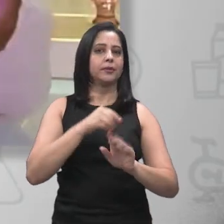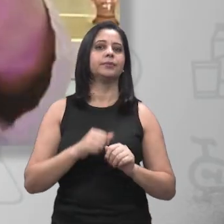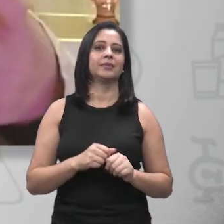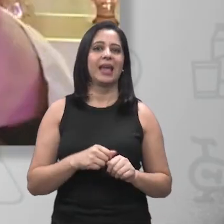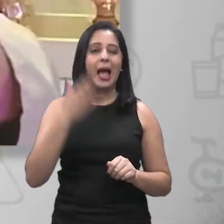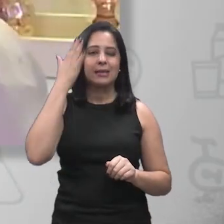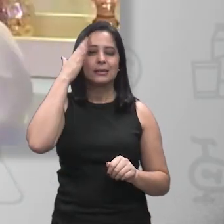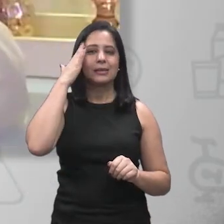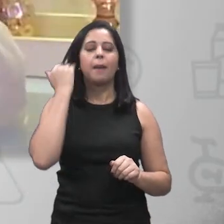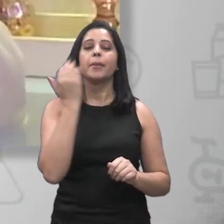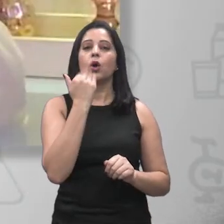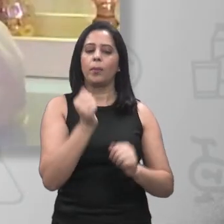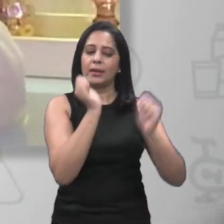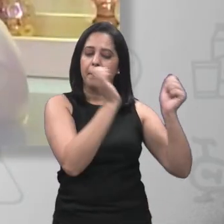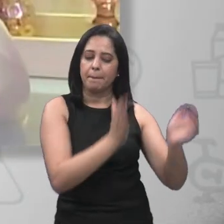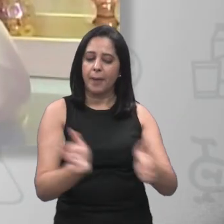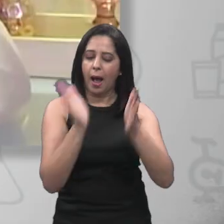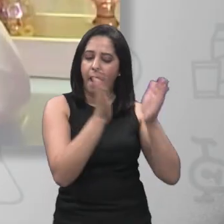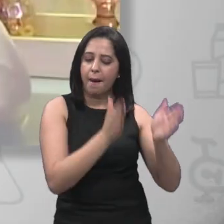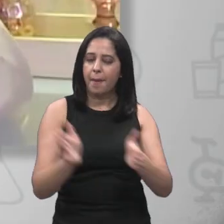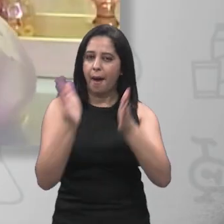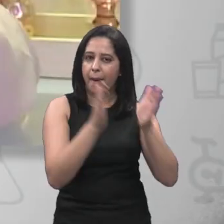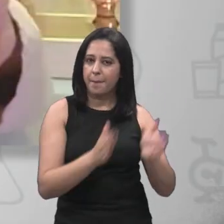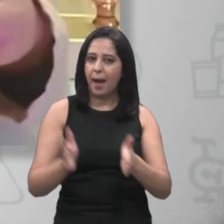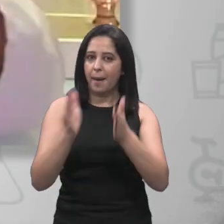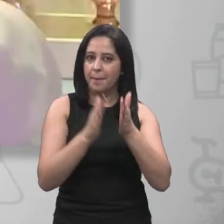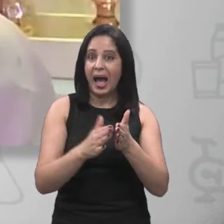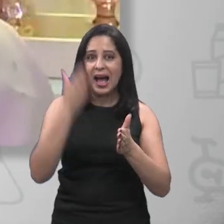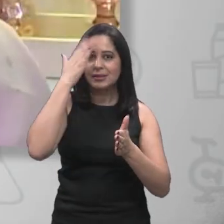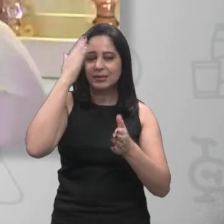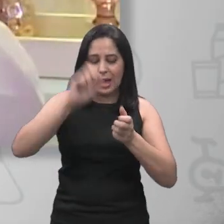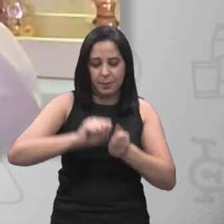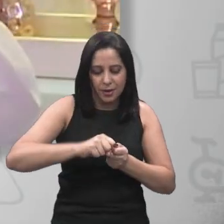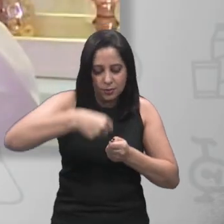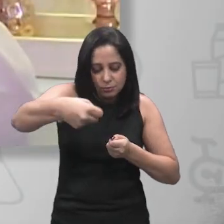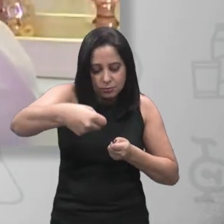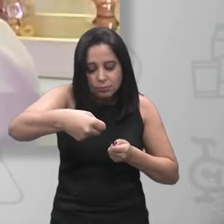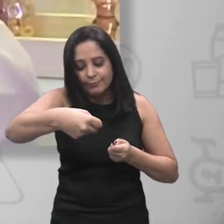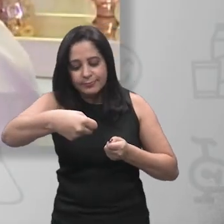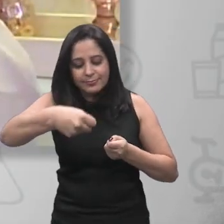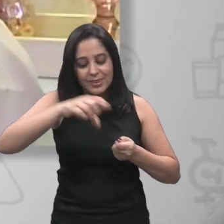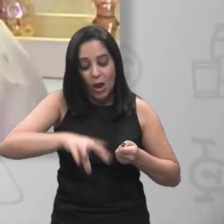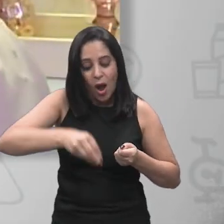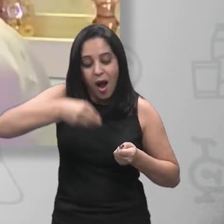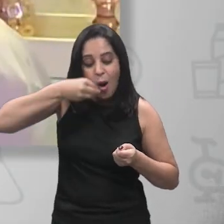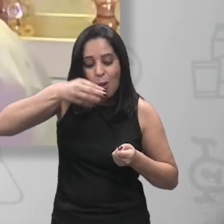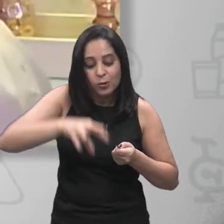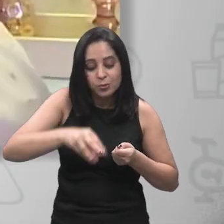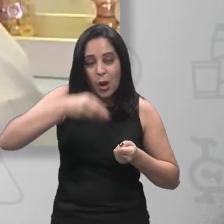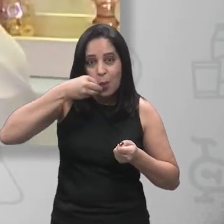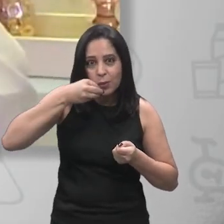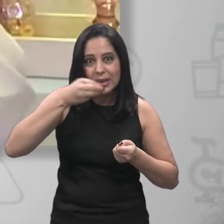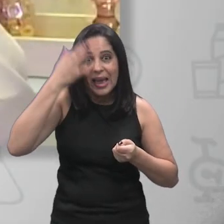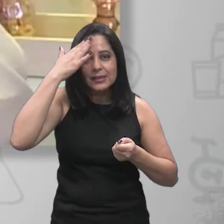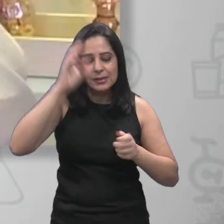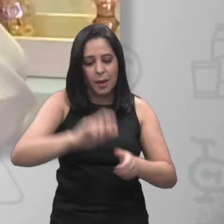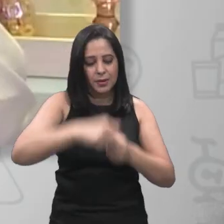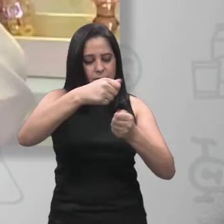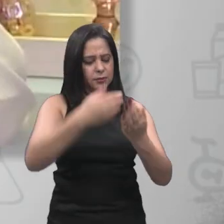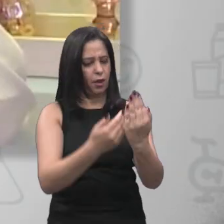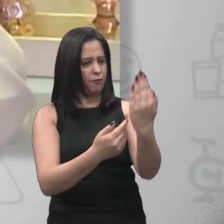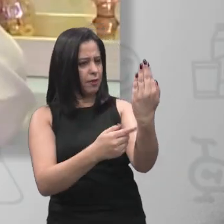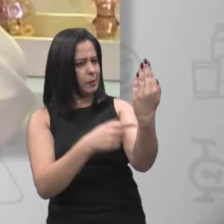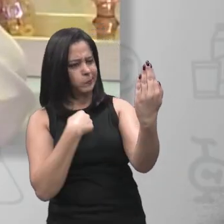são super processados, aqueles que estão dentro de embalagens, de caixas, onde você olha os ingredientes e